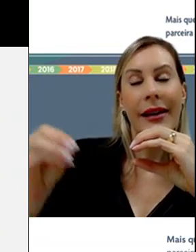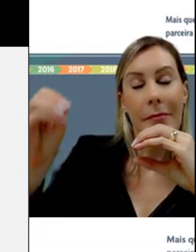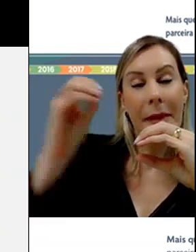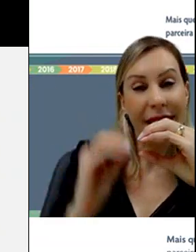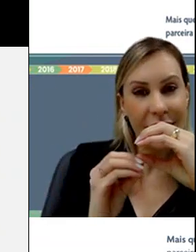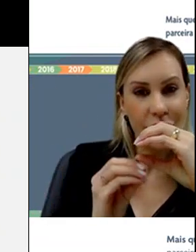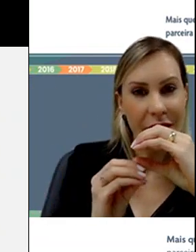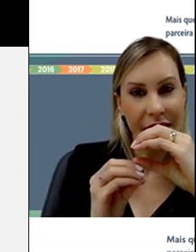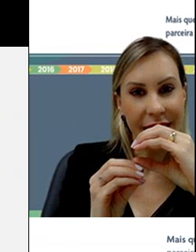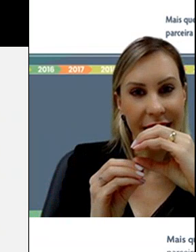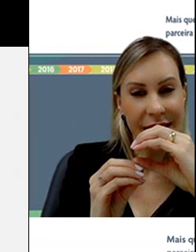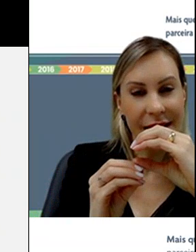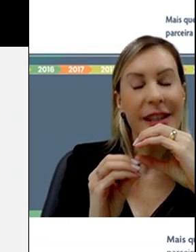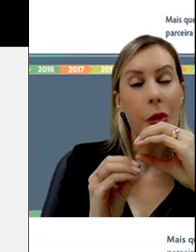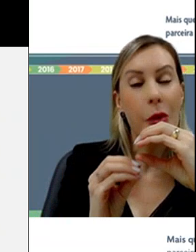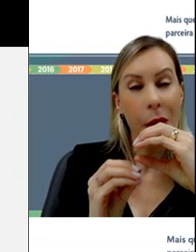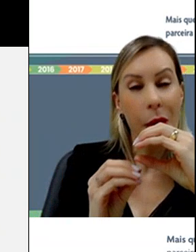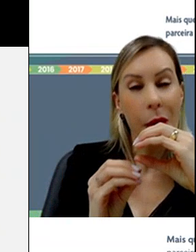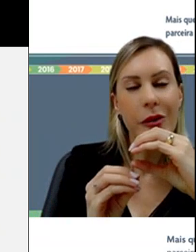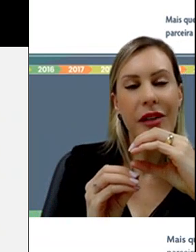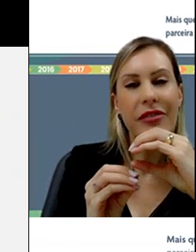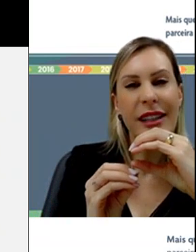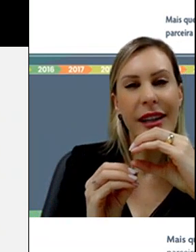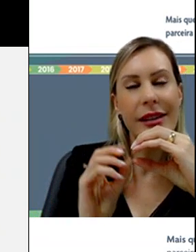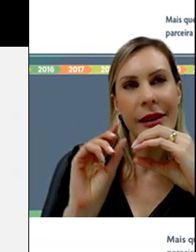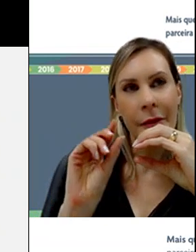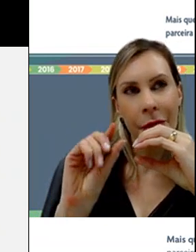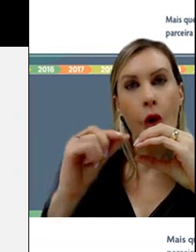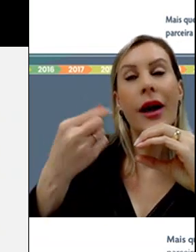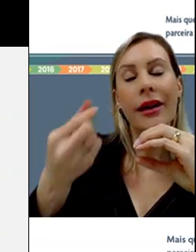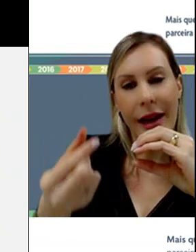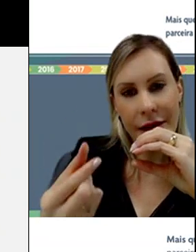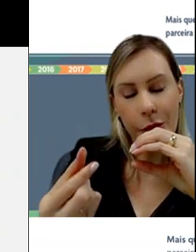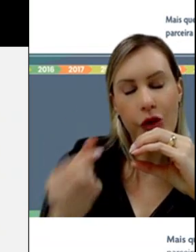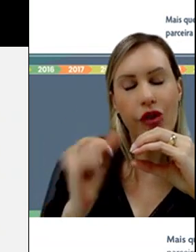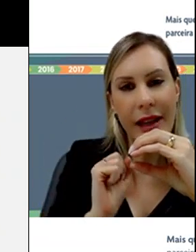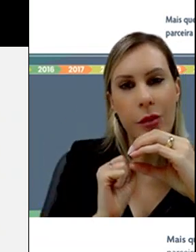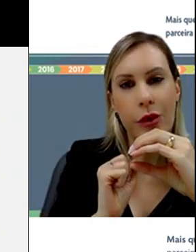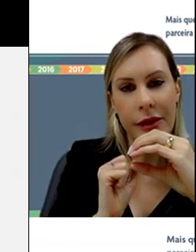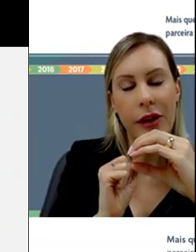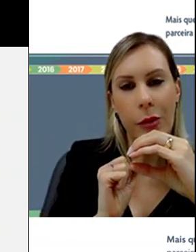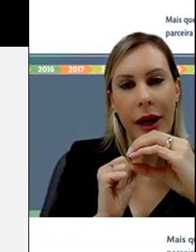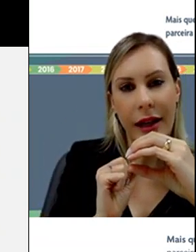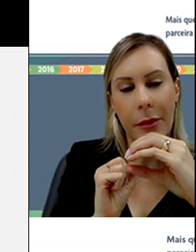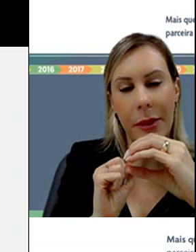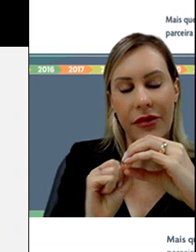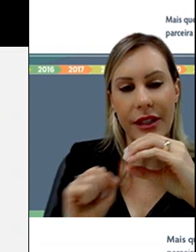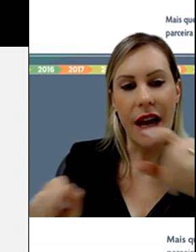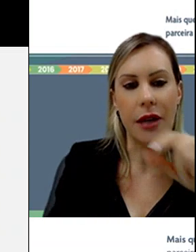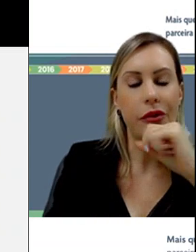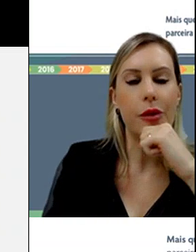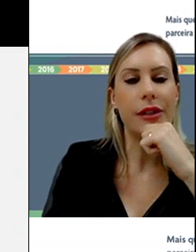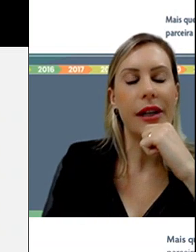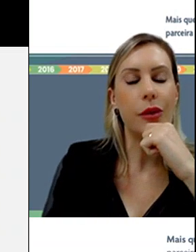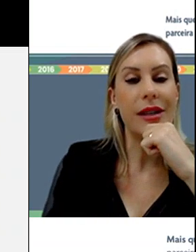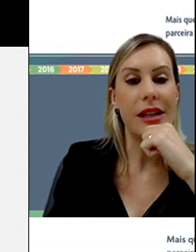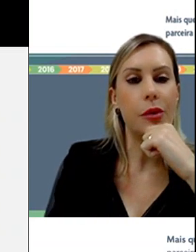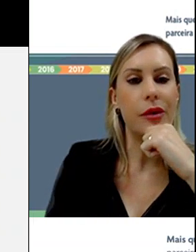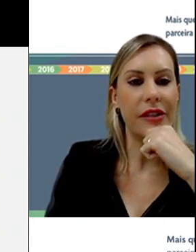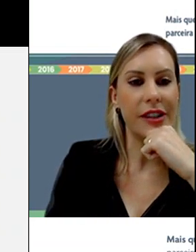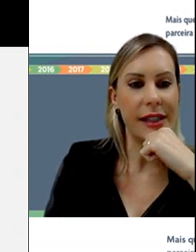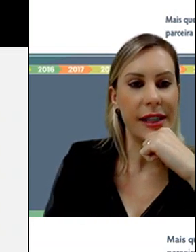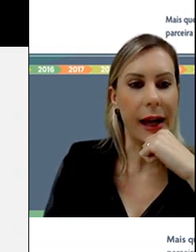da metade da invalidez, 50% da invalidez, com um acréscimo de 10% para cada beneficiário. Eu vou mostrar